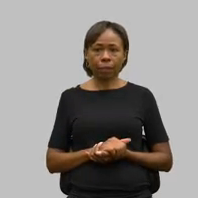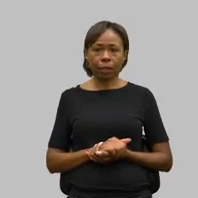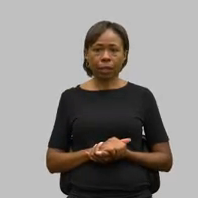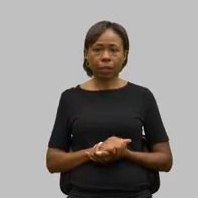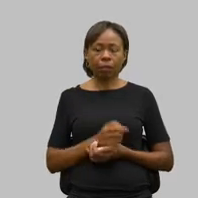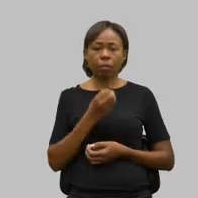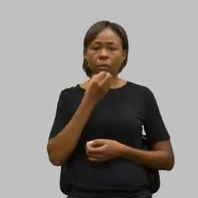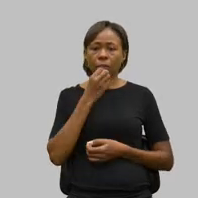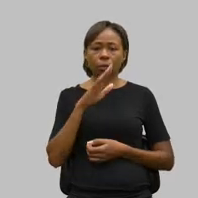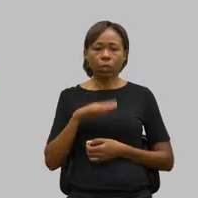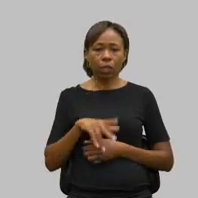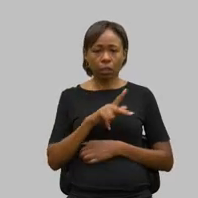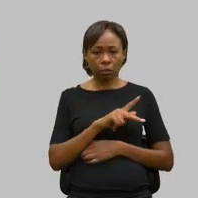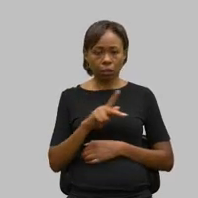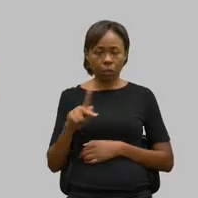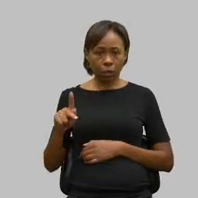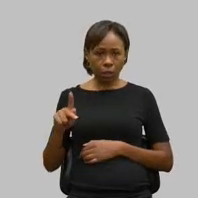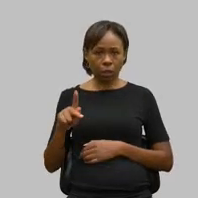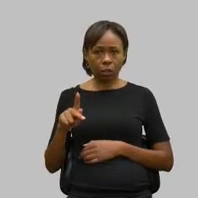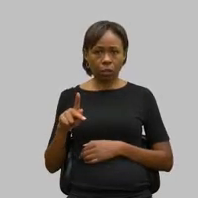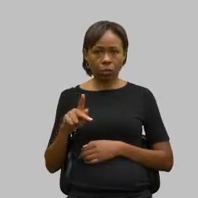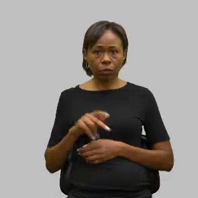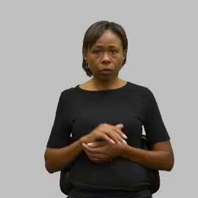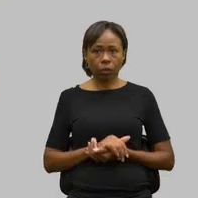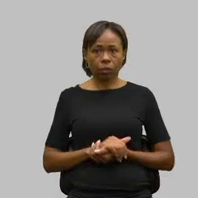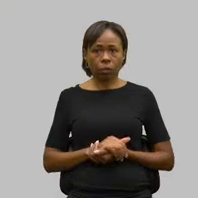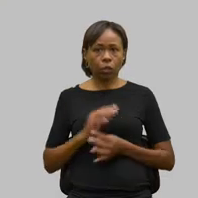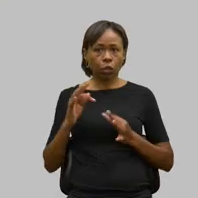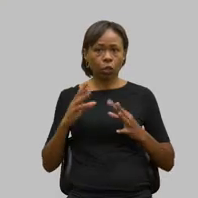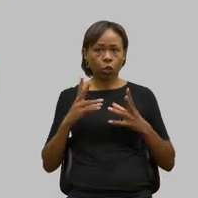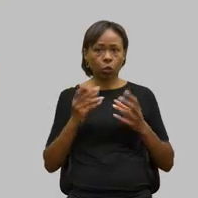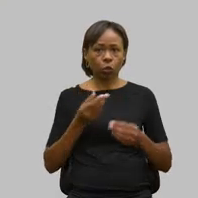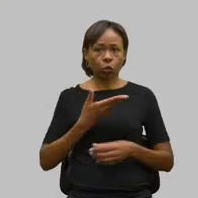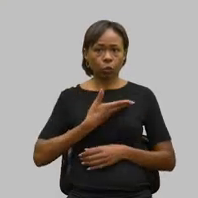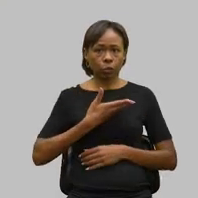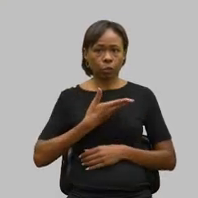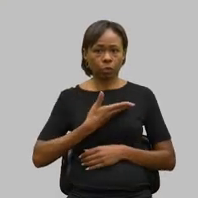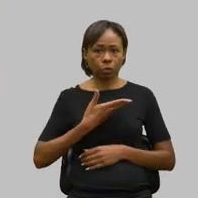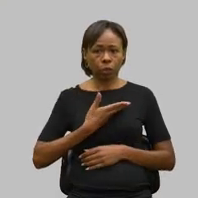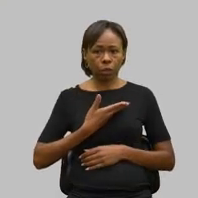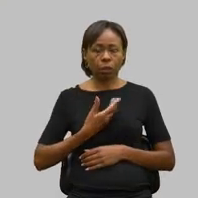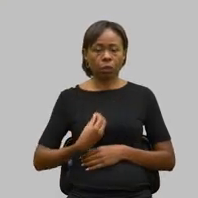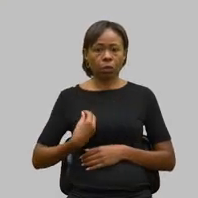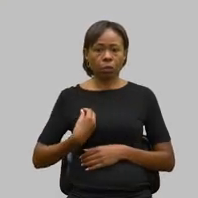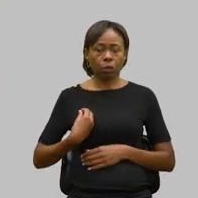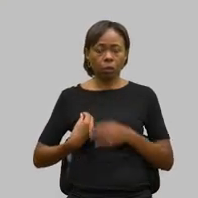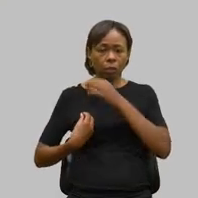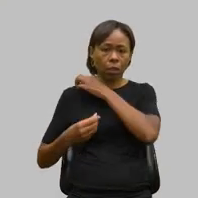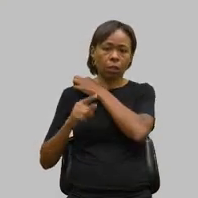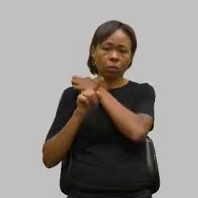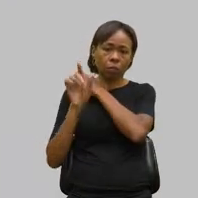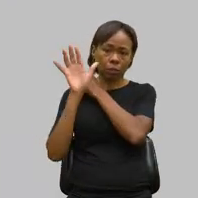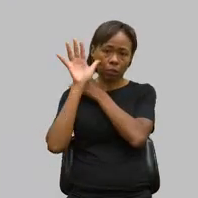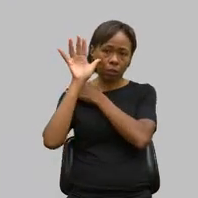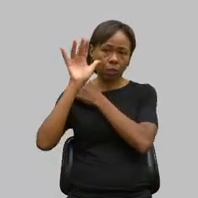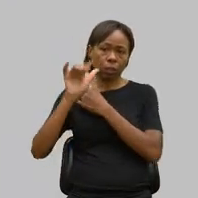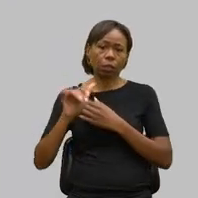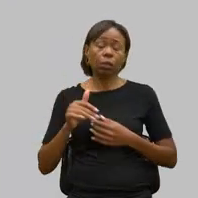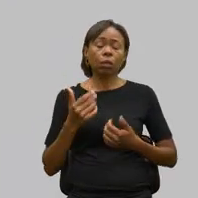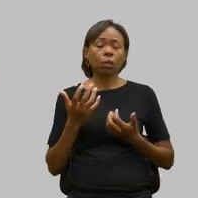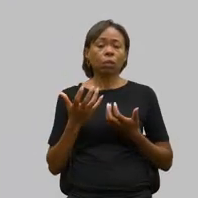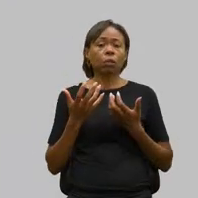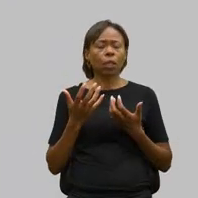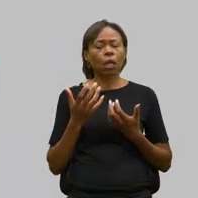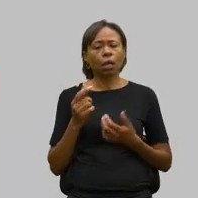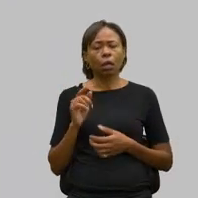Boa tarde, senhor presidente, boa tarde a todos os colegas, os colegas que aqui estão, todos que nos assistem. Gostaria, senhor